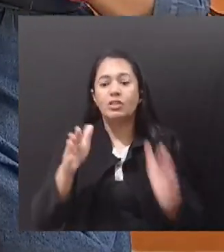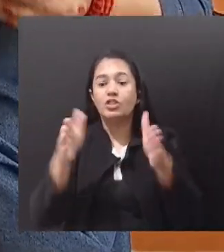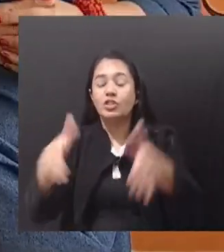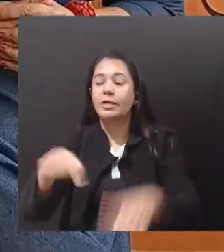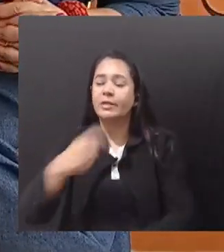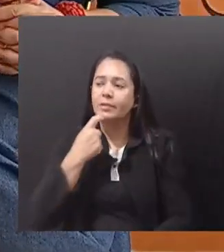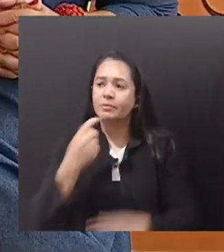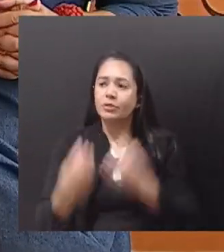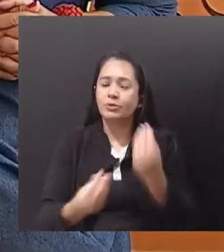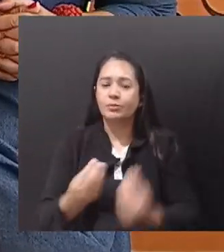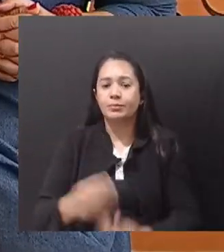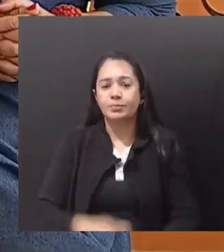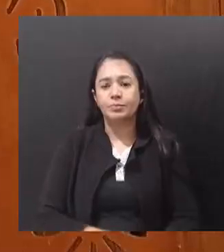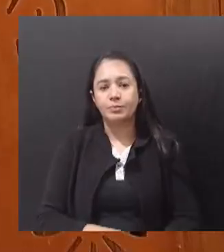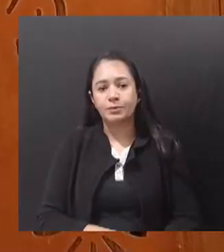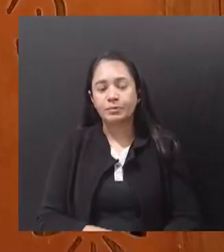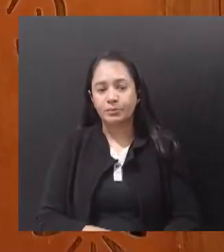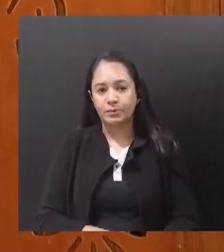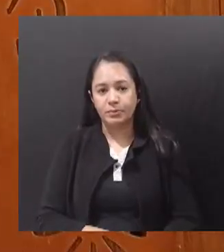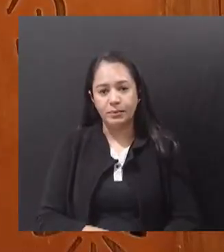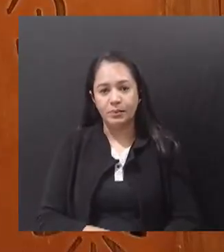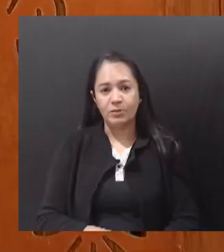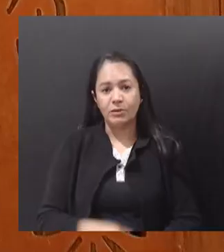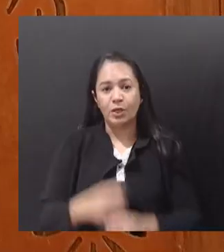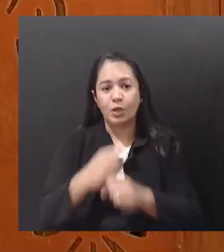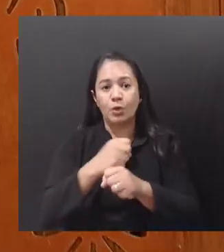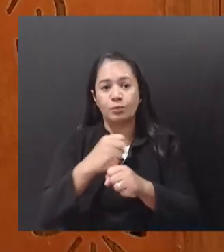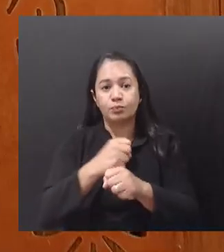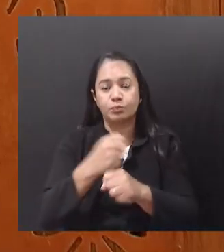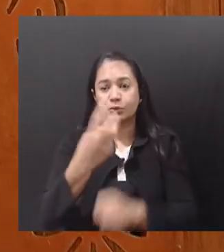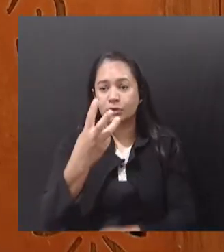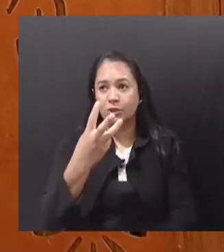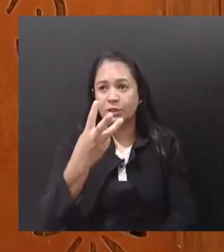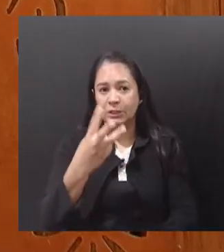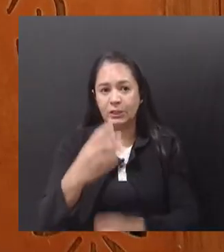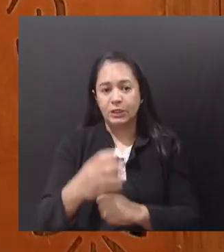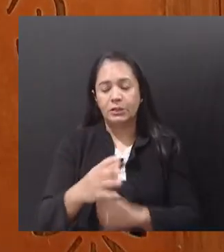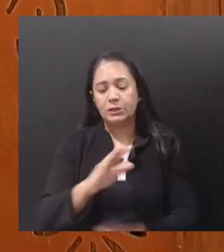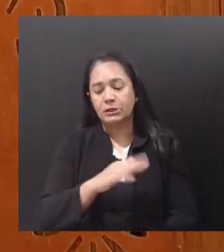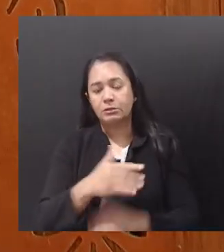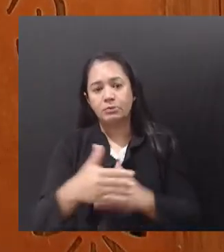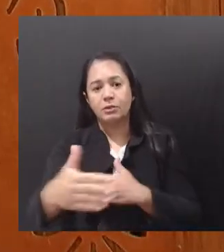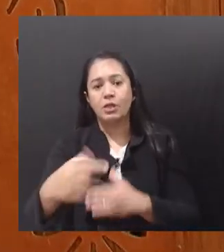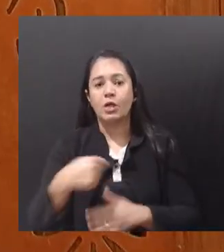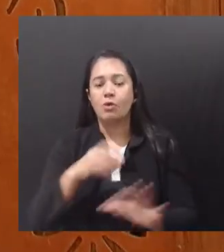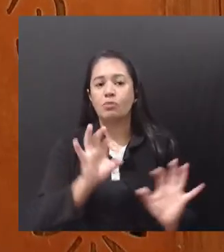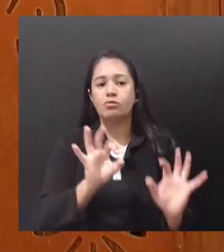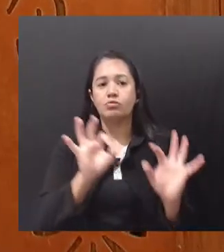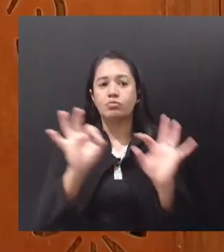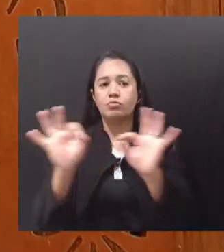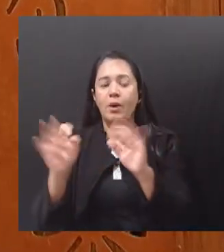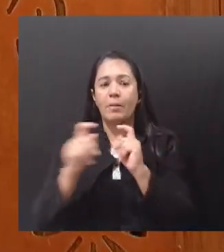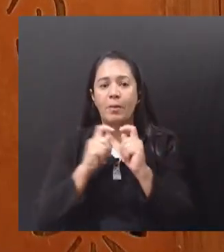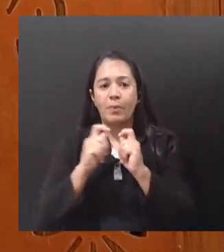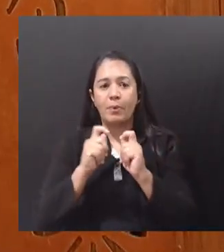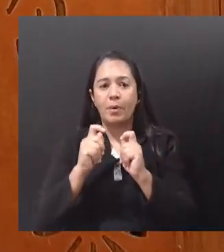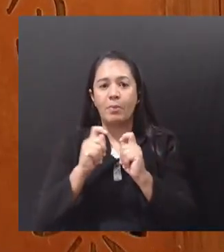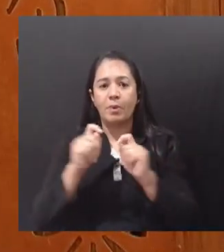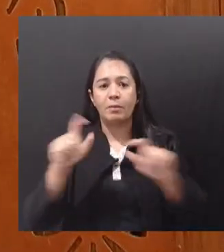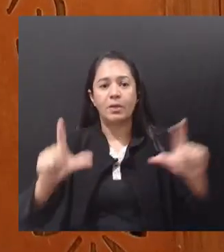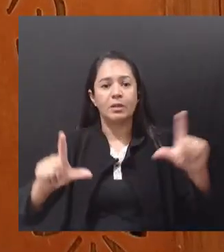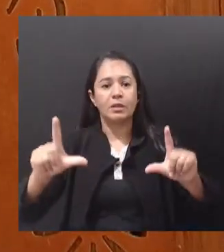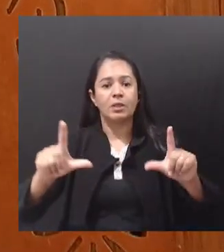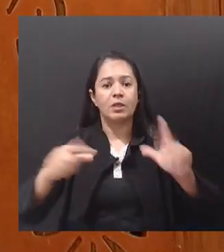Campinas? Passados 3 anos, ela já era 2012, eu assisti uma reportagem na TV aberta que